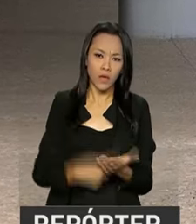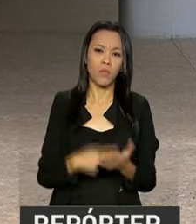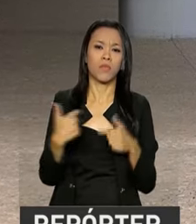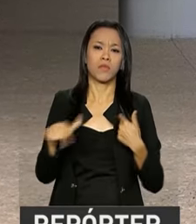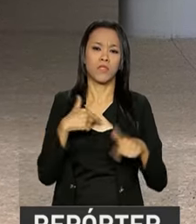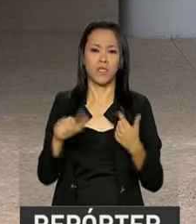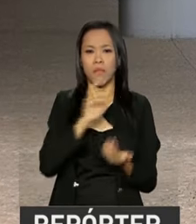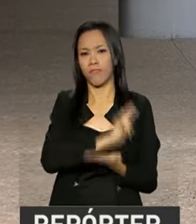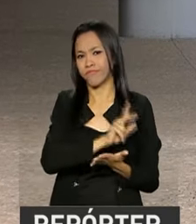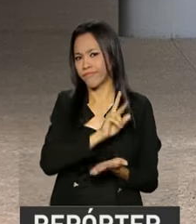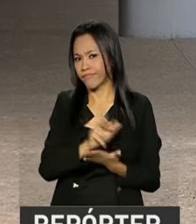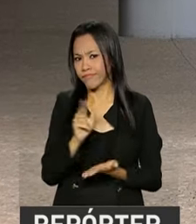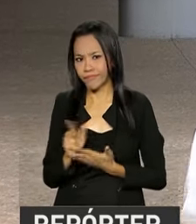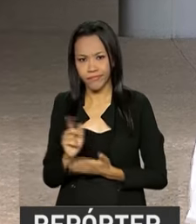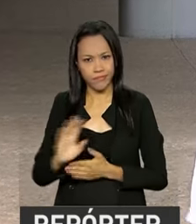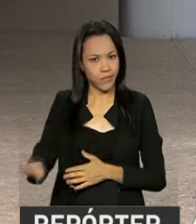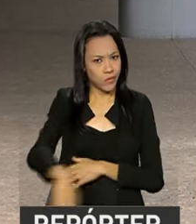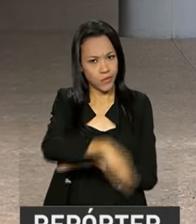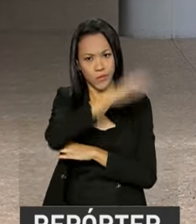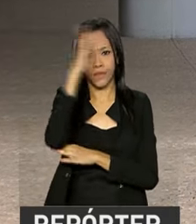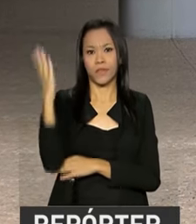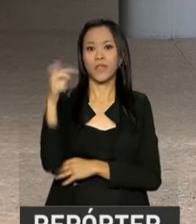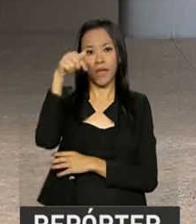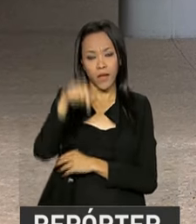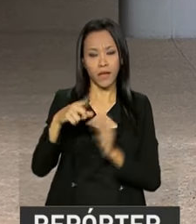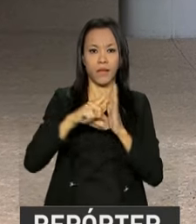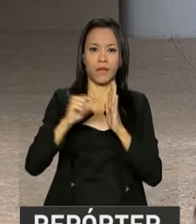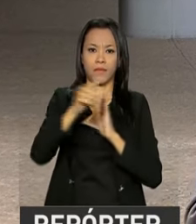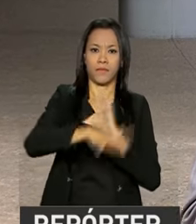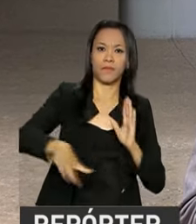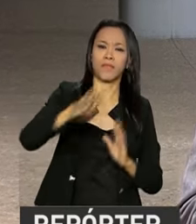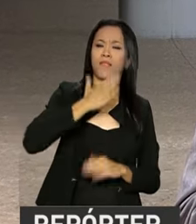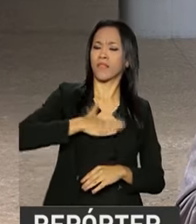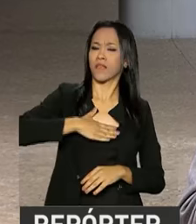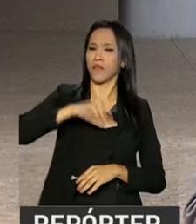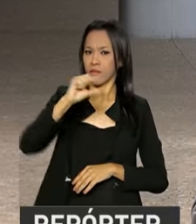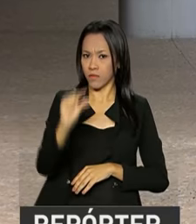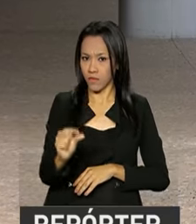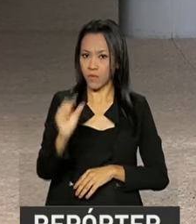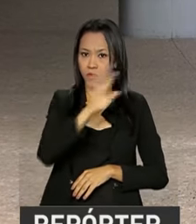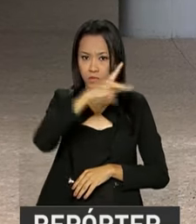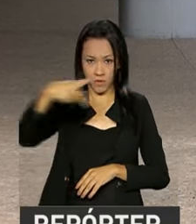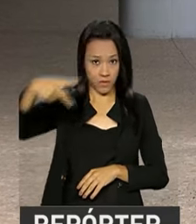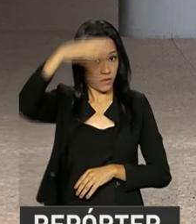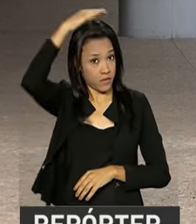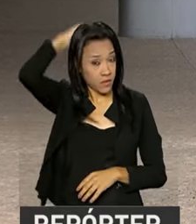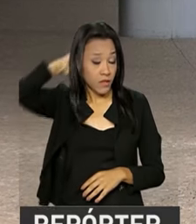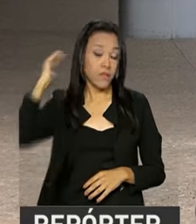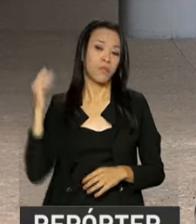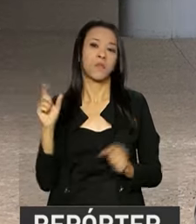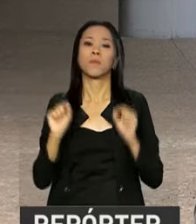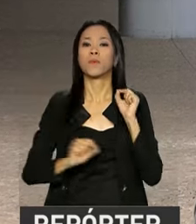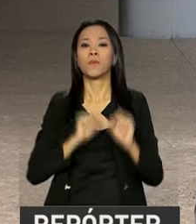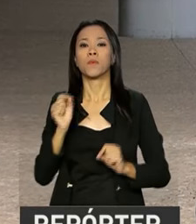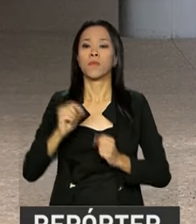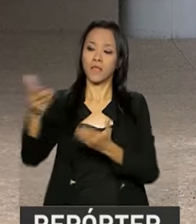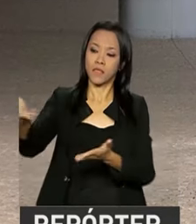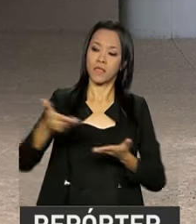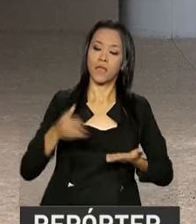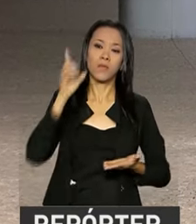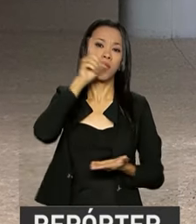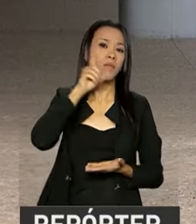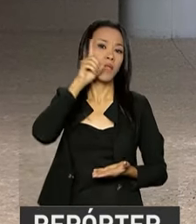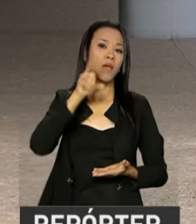tem uma série de compromissos ao longo do dia aqui no Palácio do Planalto daqui a pouquinho Presidente Michel Temer recebe o Deputado Nilson